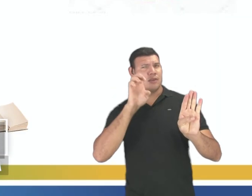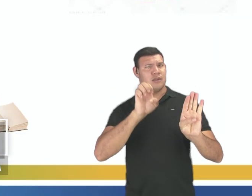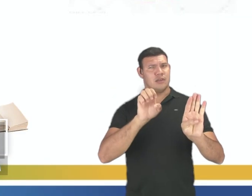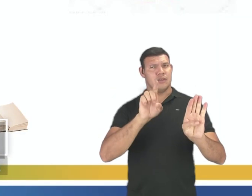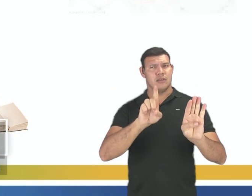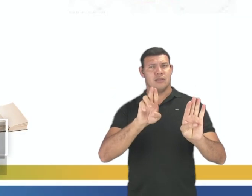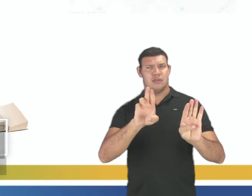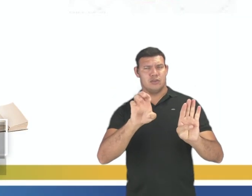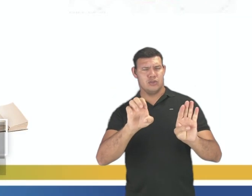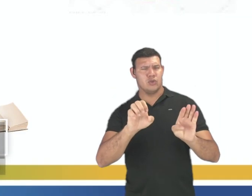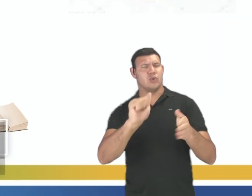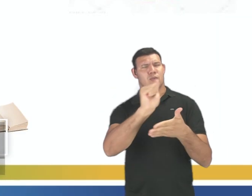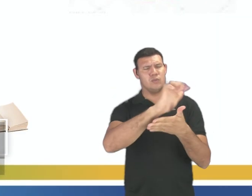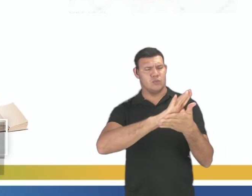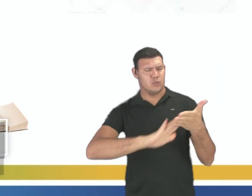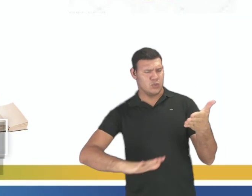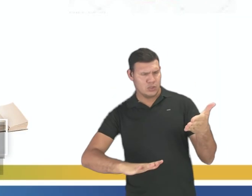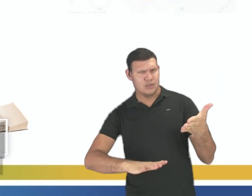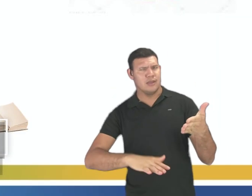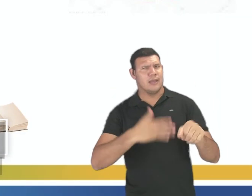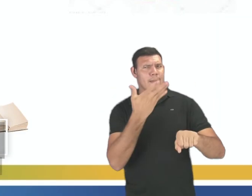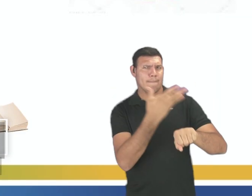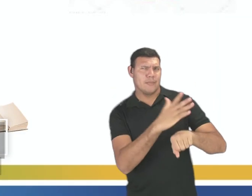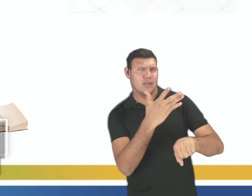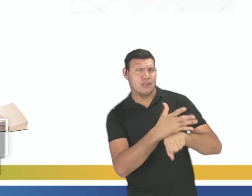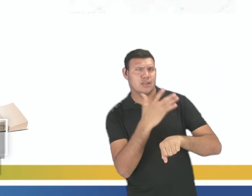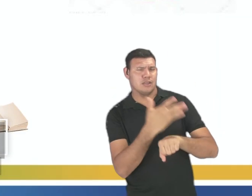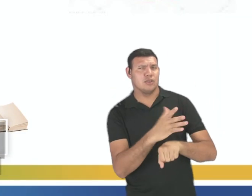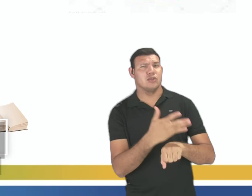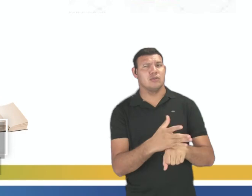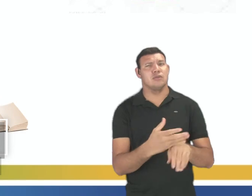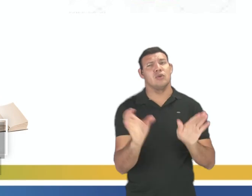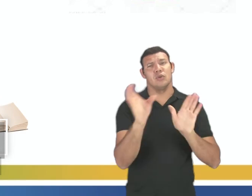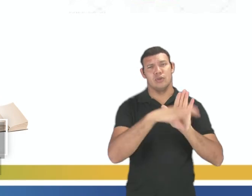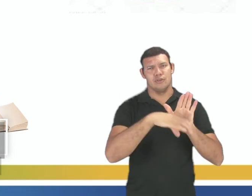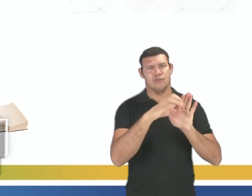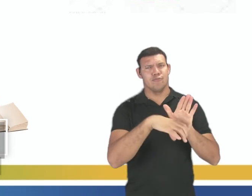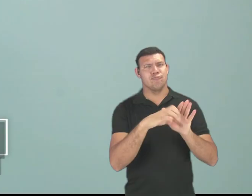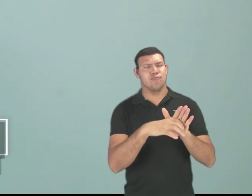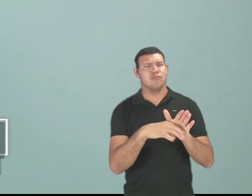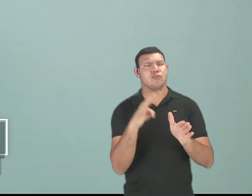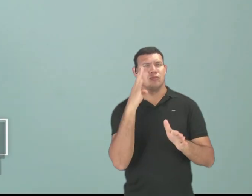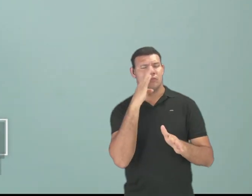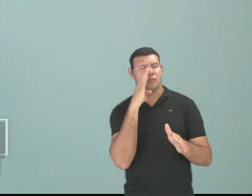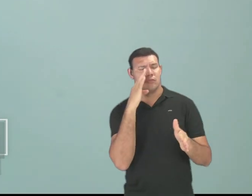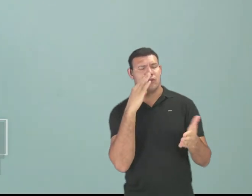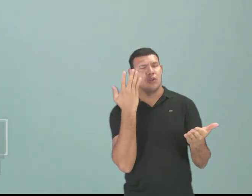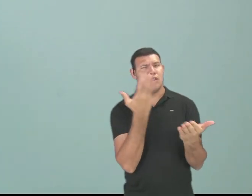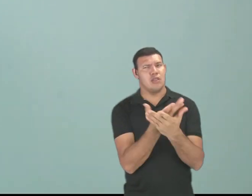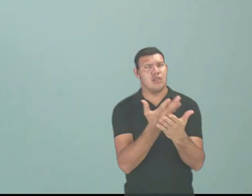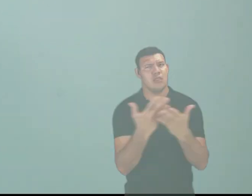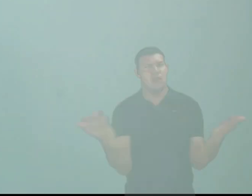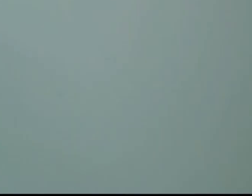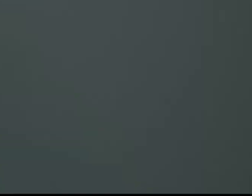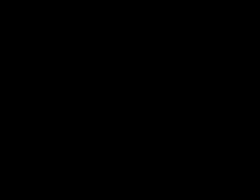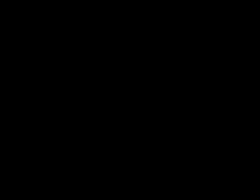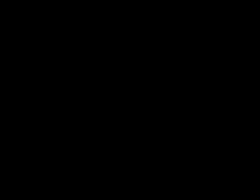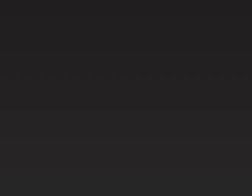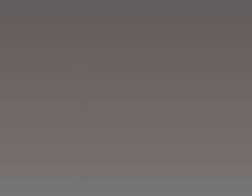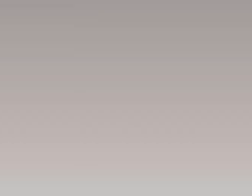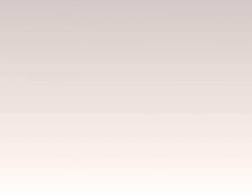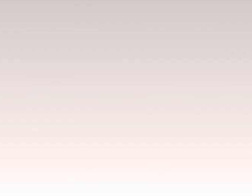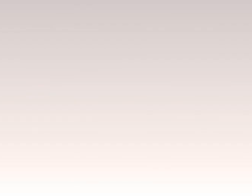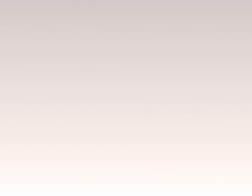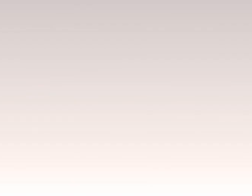podem fazer mais exercícios, praticar mais o conteúdo que vocês viram aqui hoje. Tudo bem? That's it. Thank you very much.